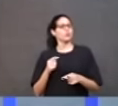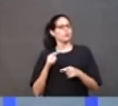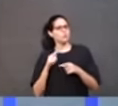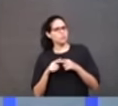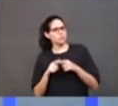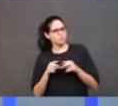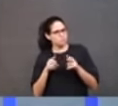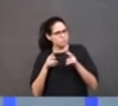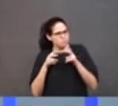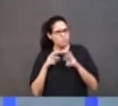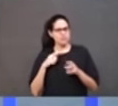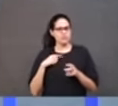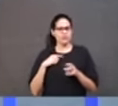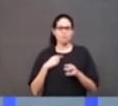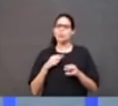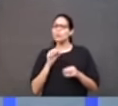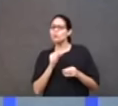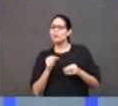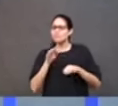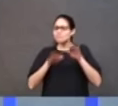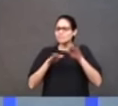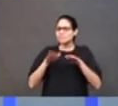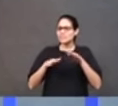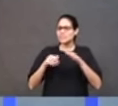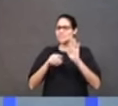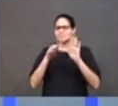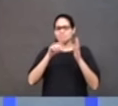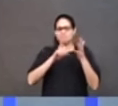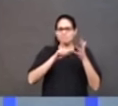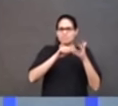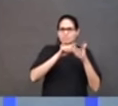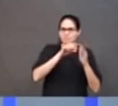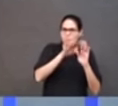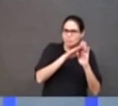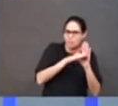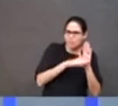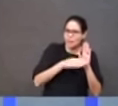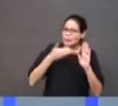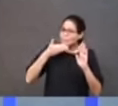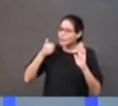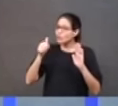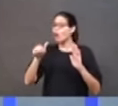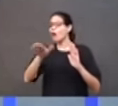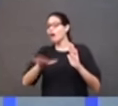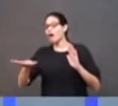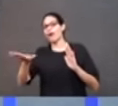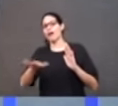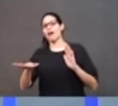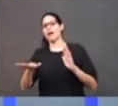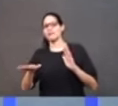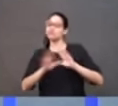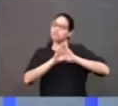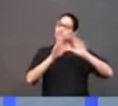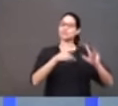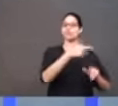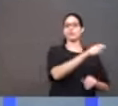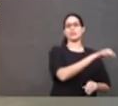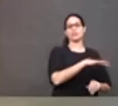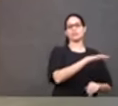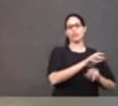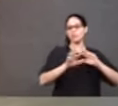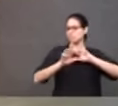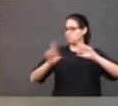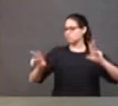indicadores normalmente mais adequados para outras áreas não podem ser simplesmente transplantados para outras áreas. Encerra, por